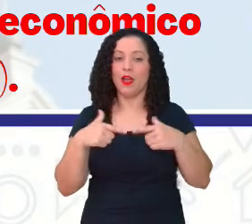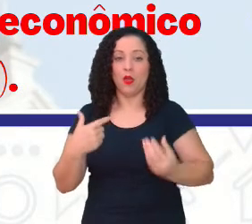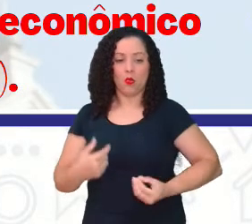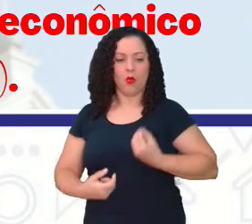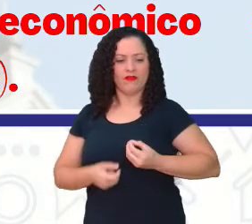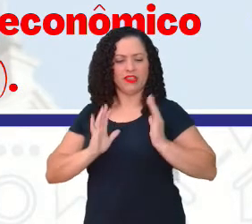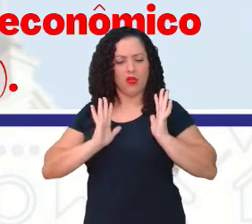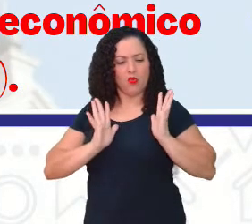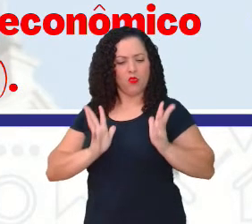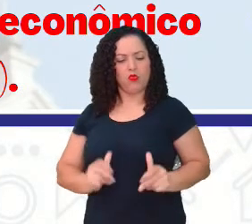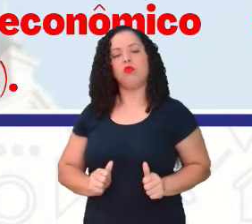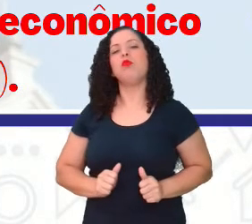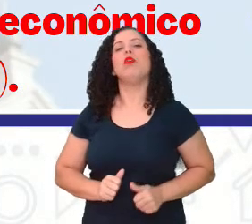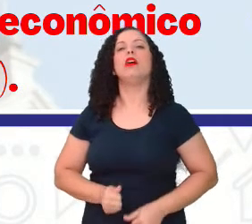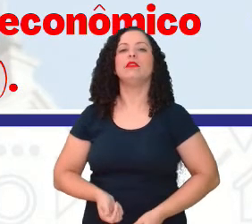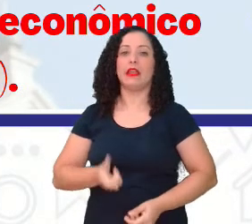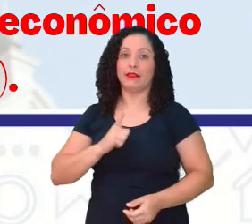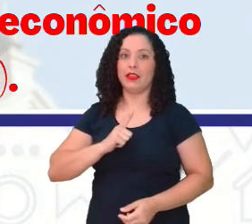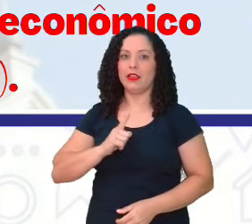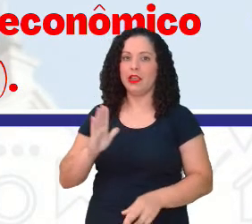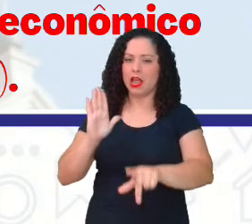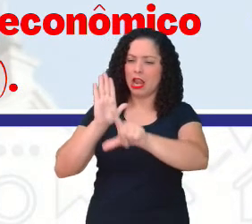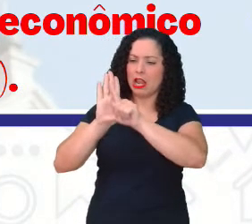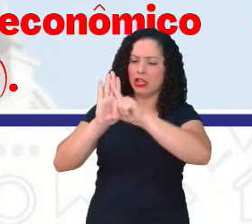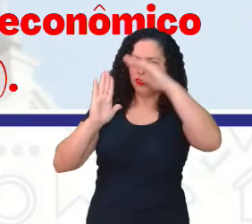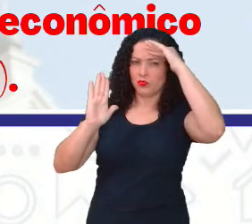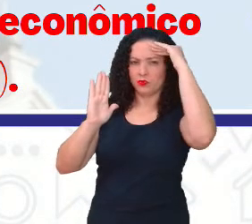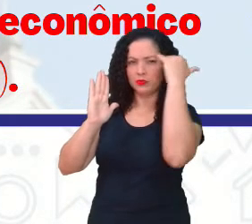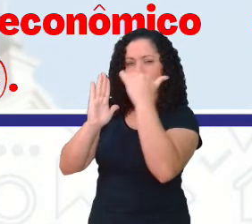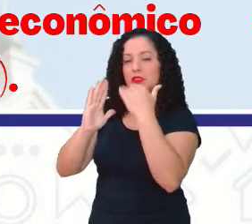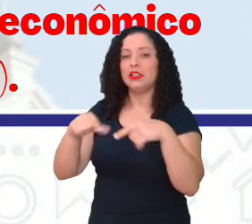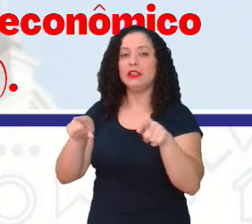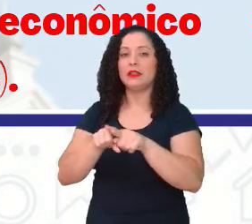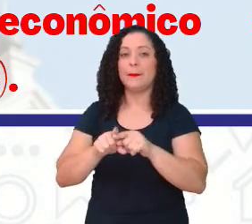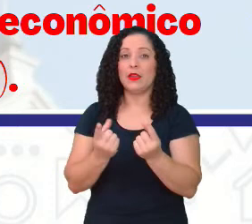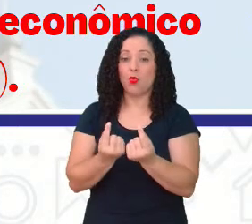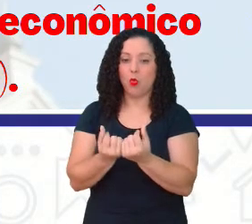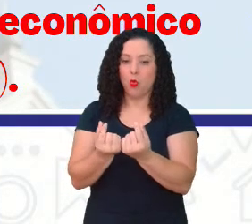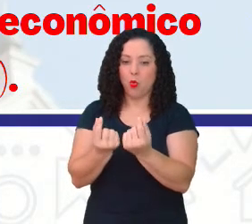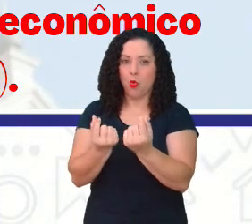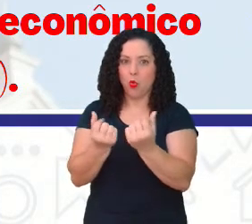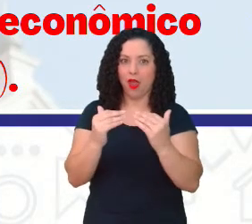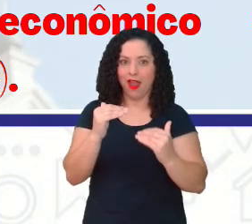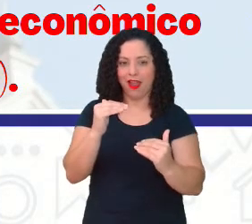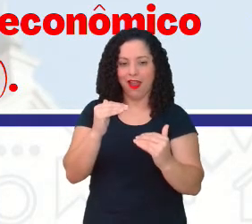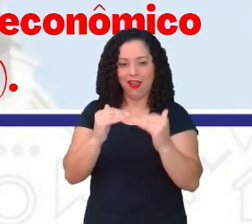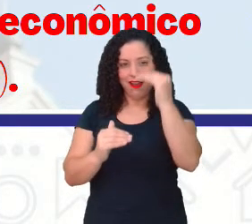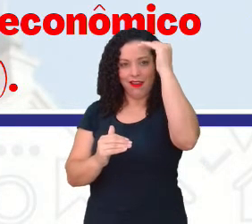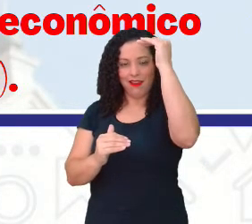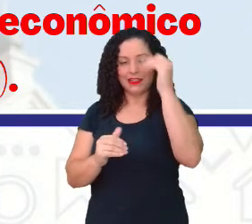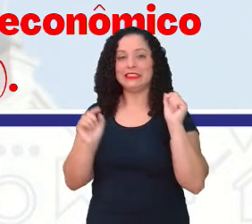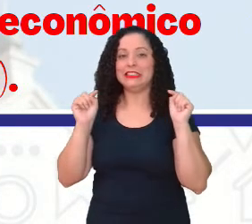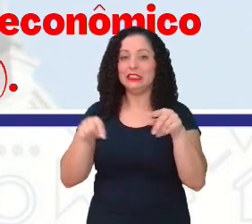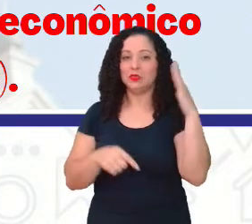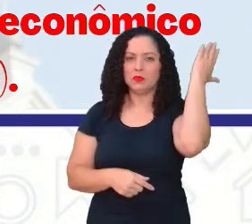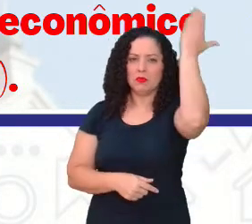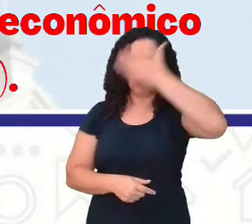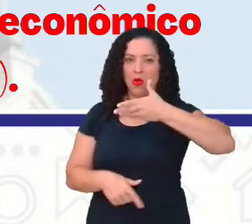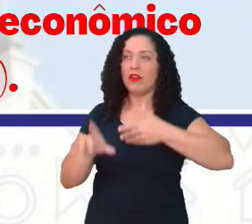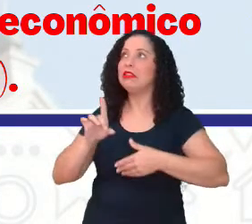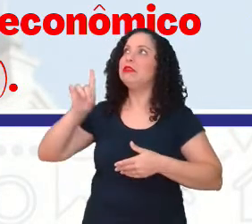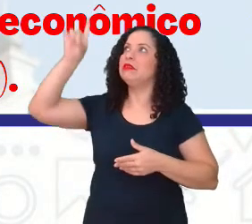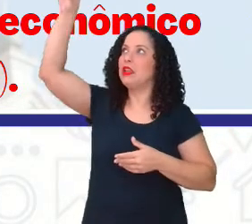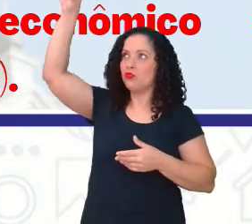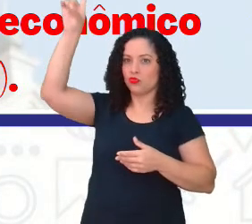no cumprimento dos deveres, né? E na ideia do progresso econômico, porque isso tudo aí seriam sinais divinos